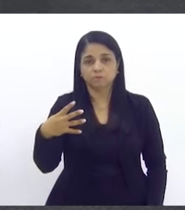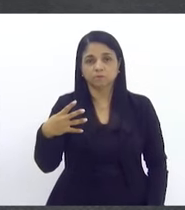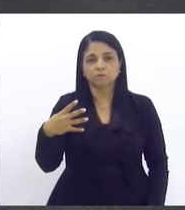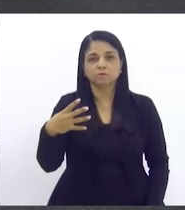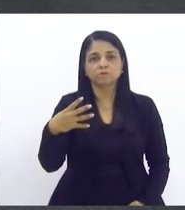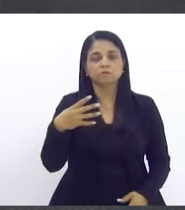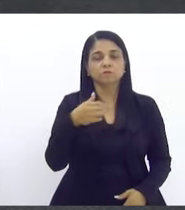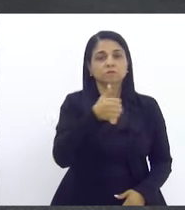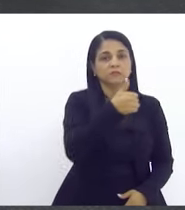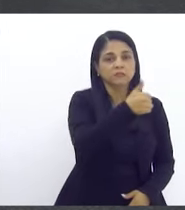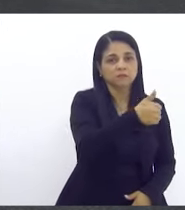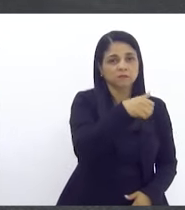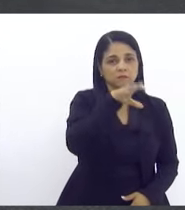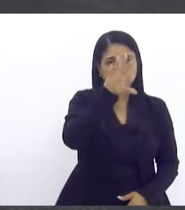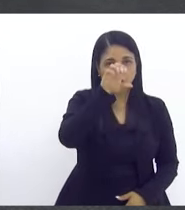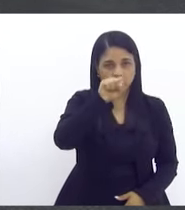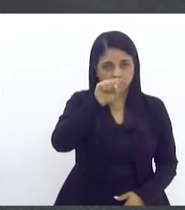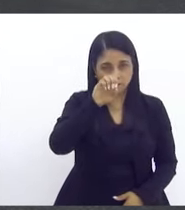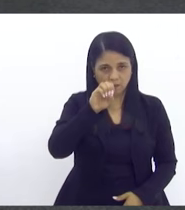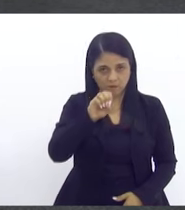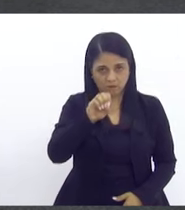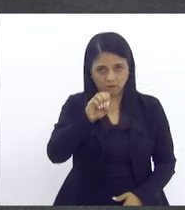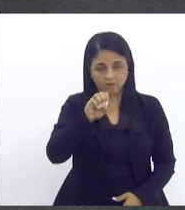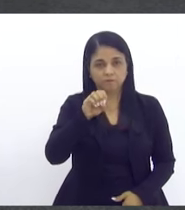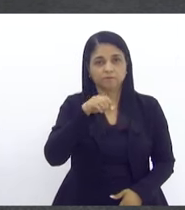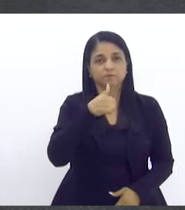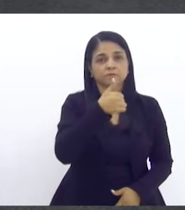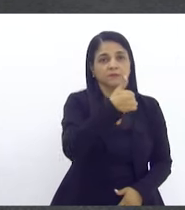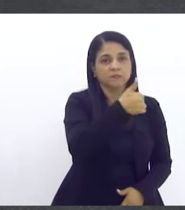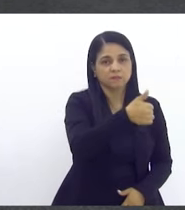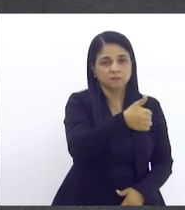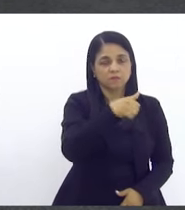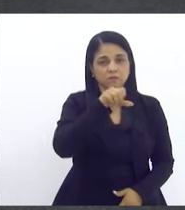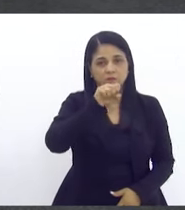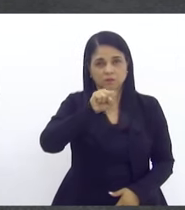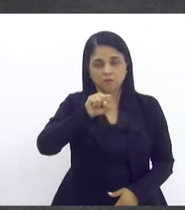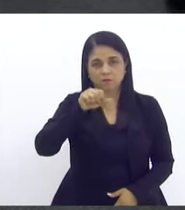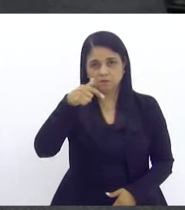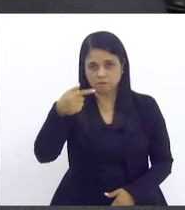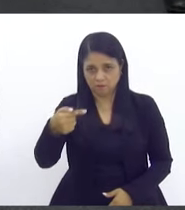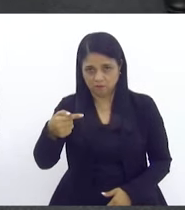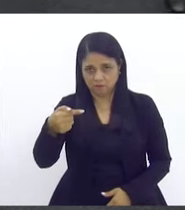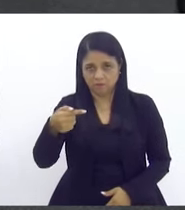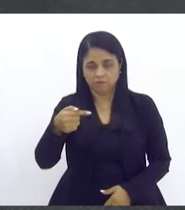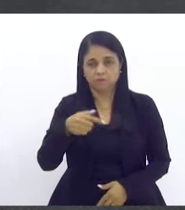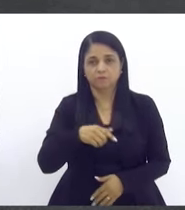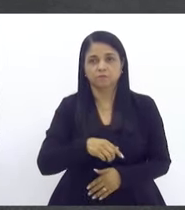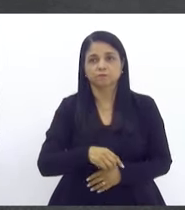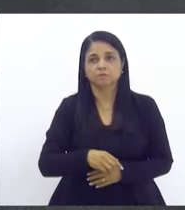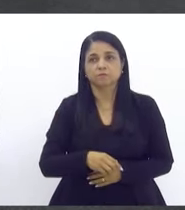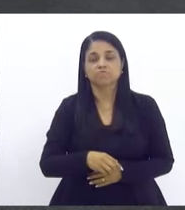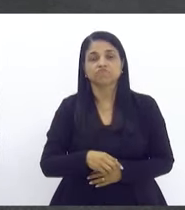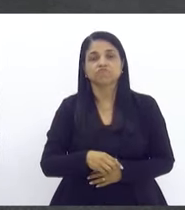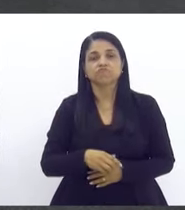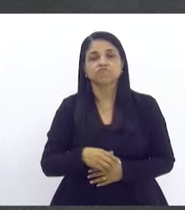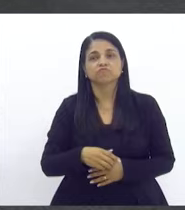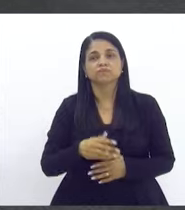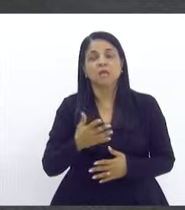no 180, no 187. E estou querendo